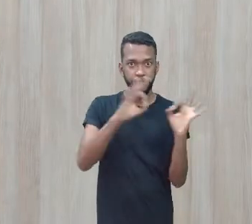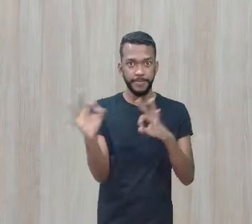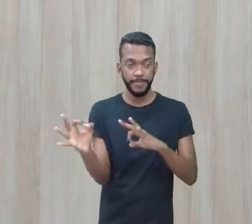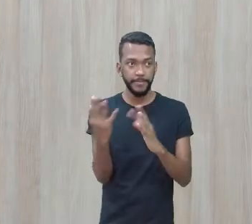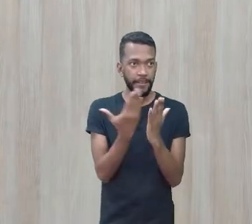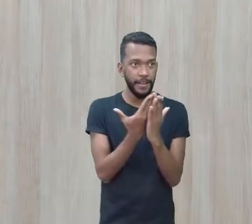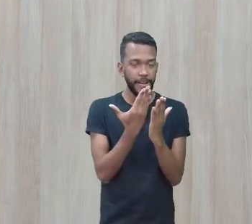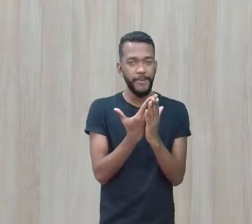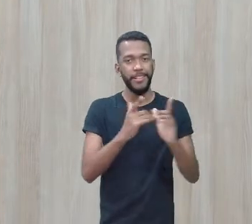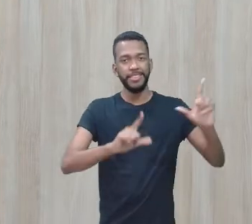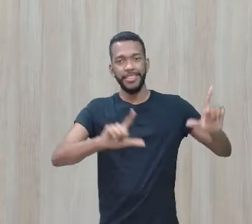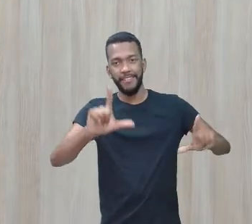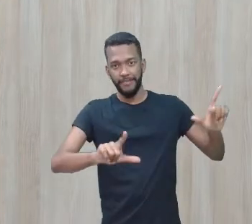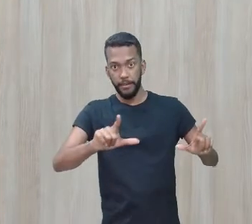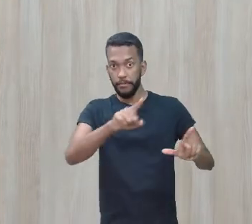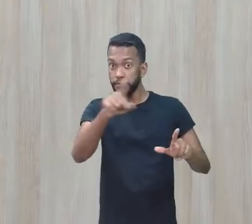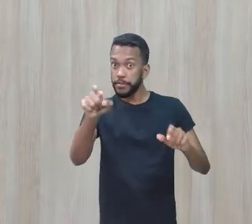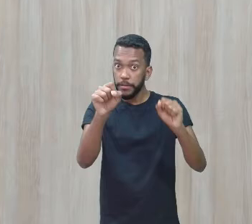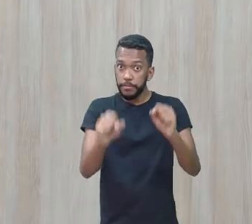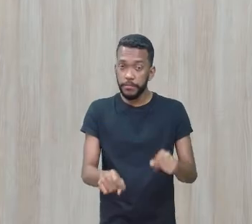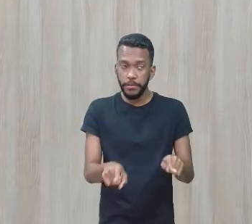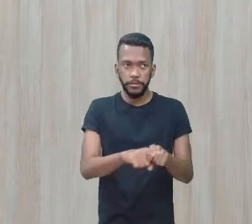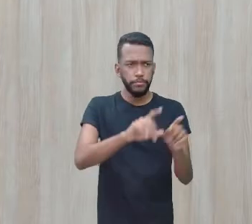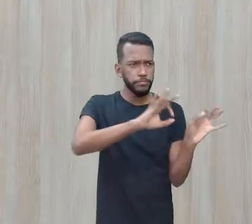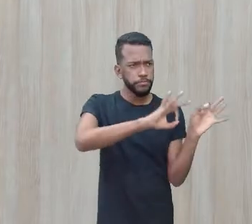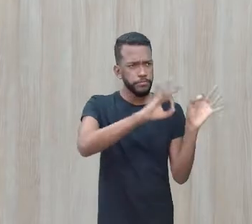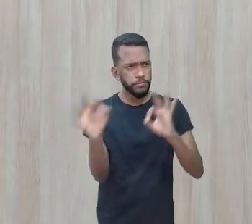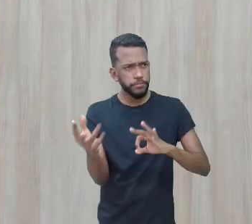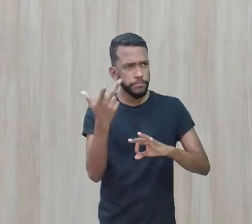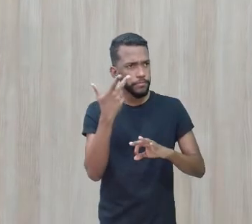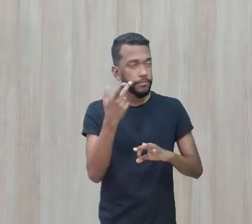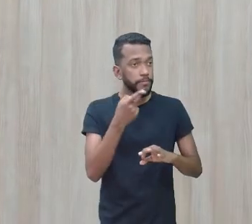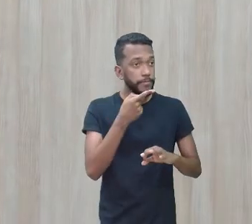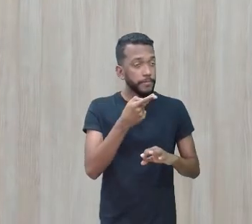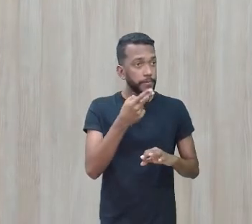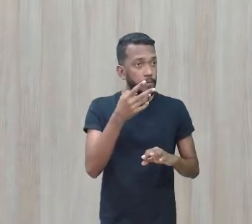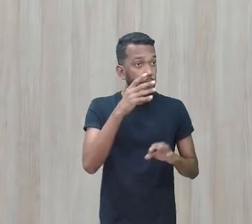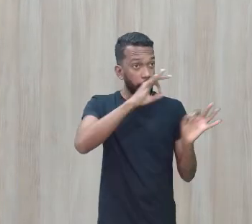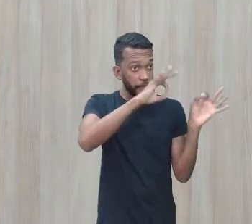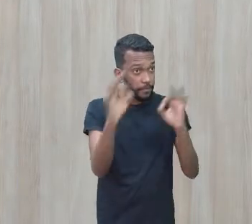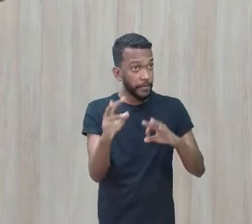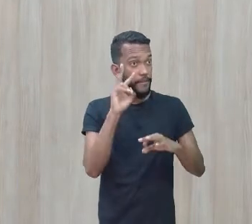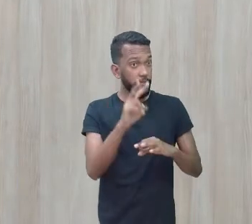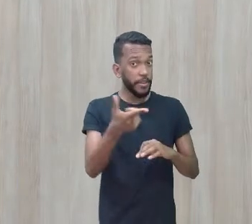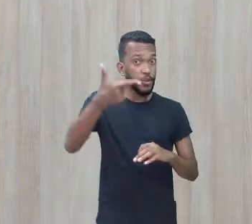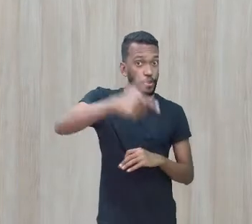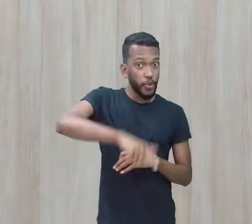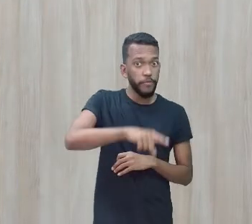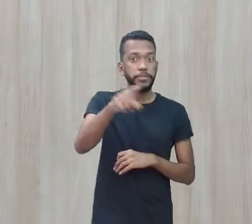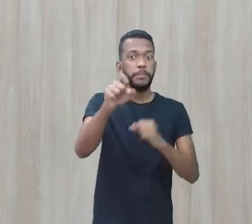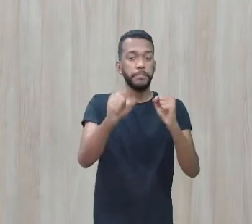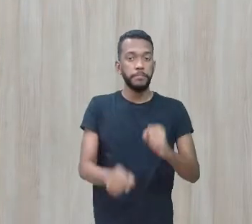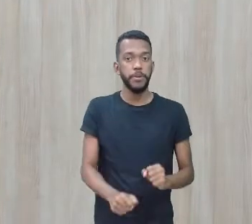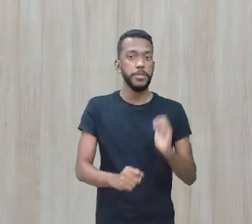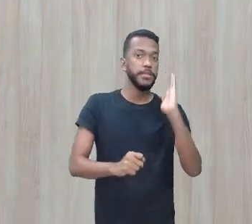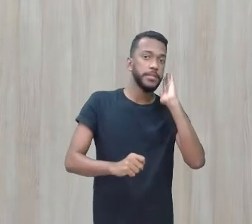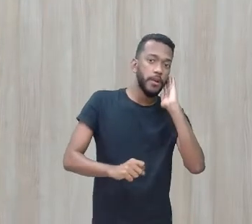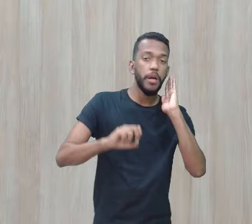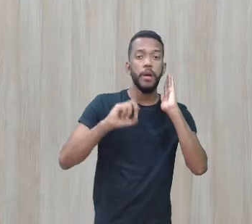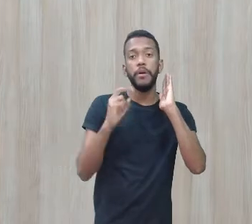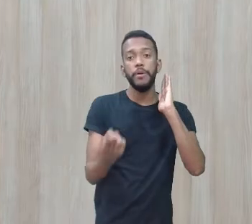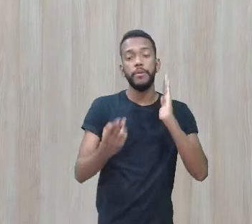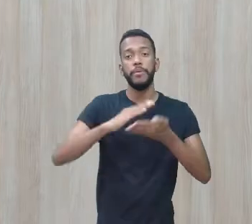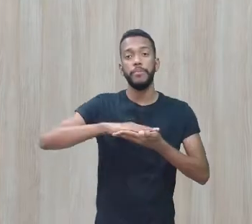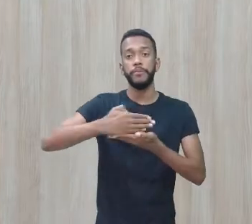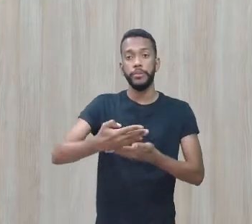depois você consegue reassistir, revisar a aula, né? Através do celular, do computador. E lá no YouTube você vai ter